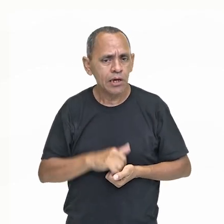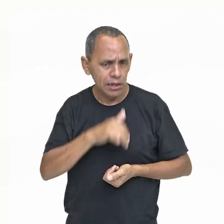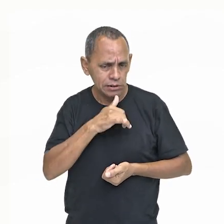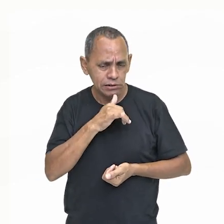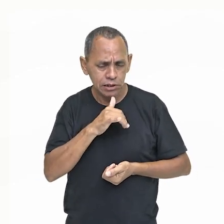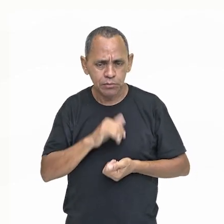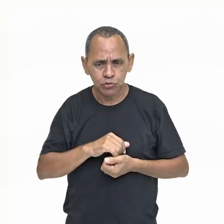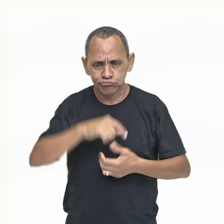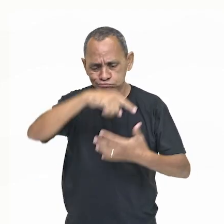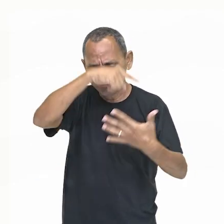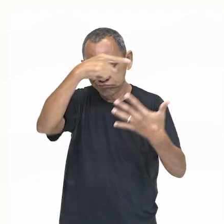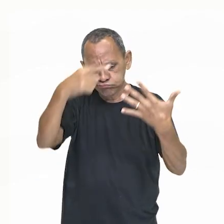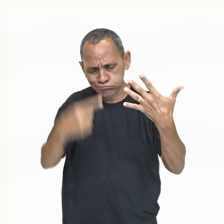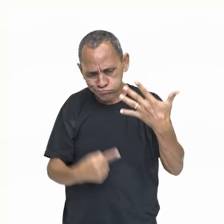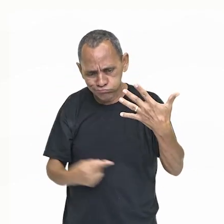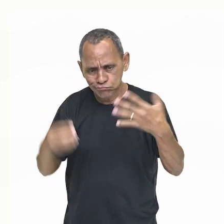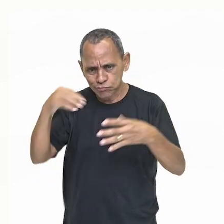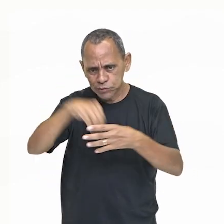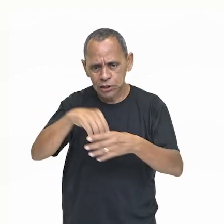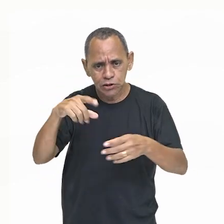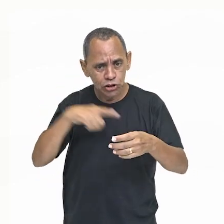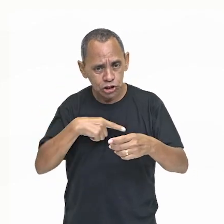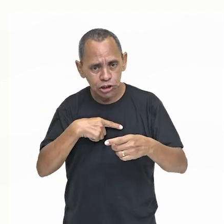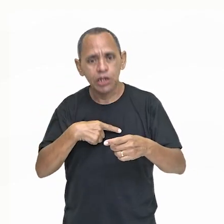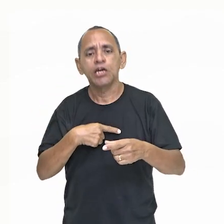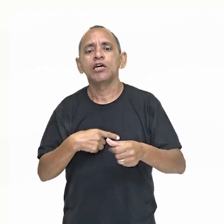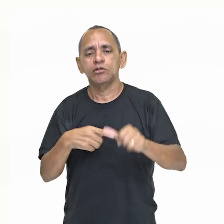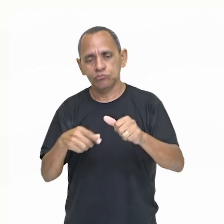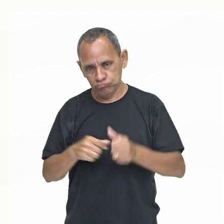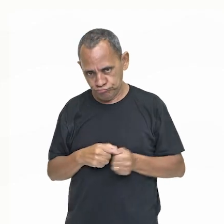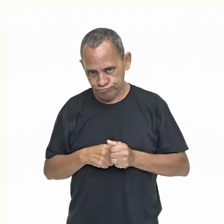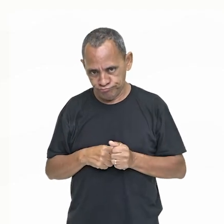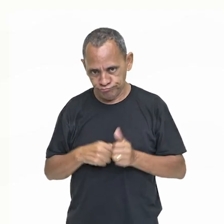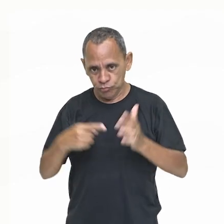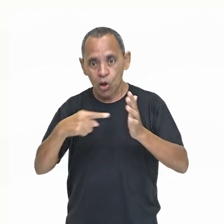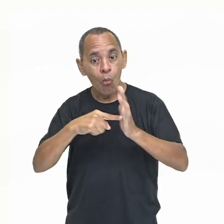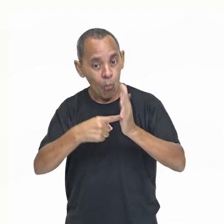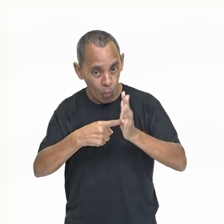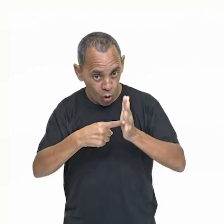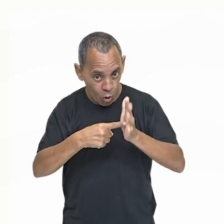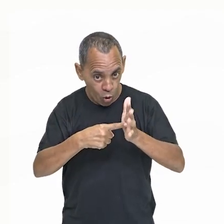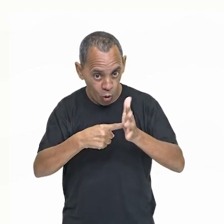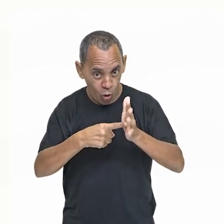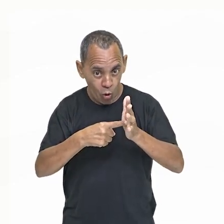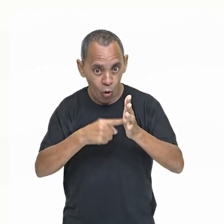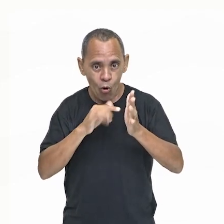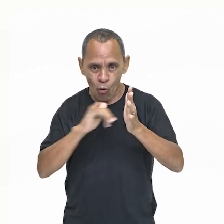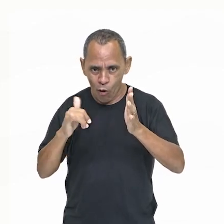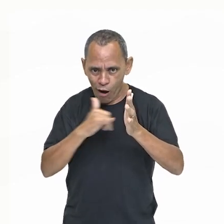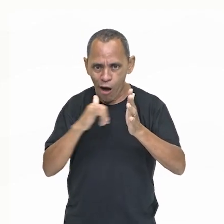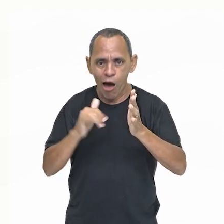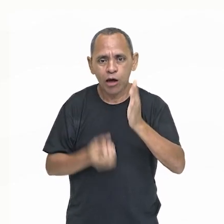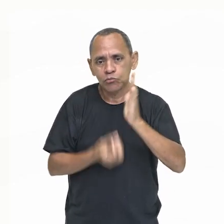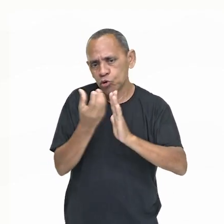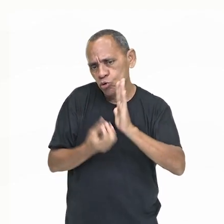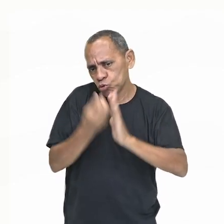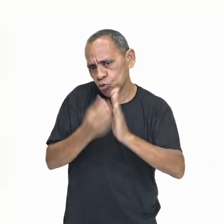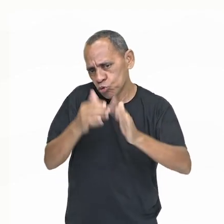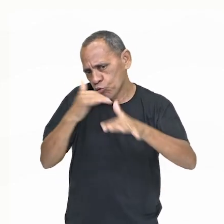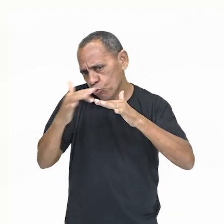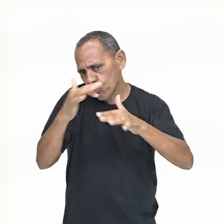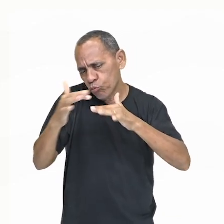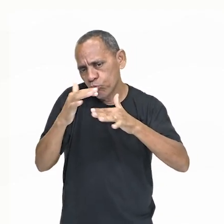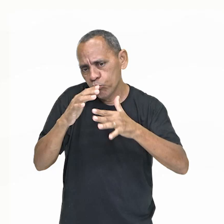receptores, pois dentro deles há um motor elétrico que produz movimento ou que comprime